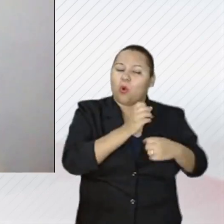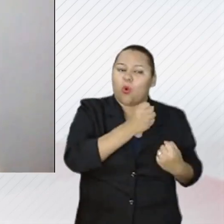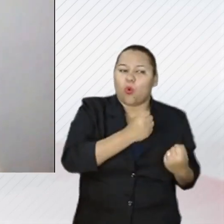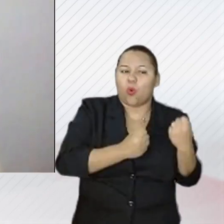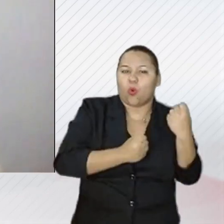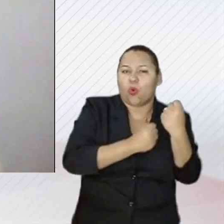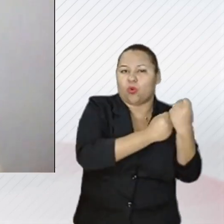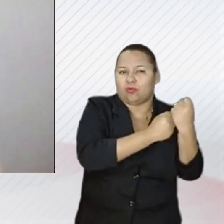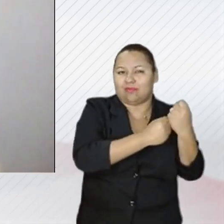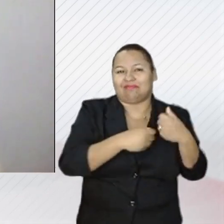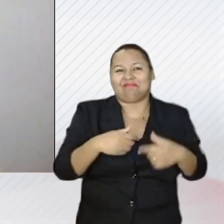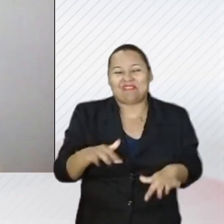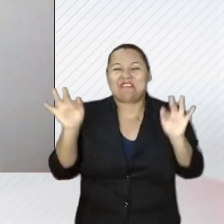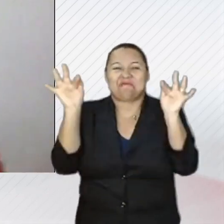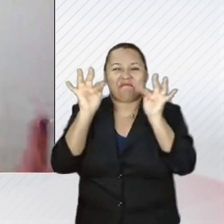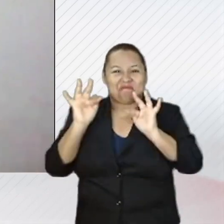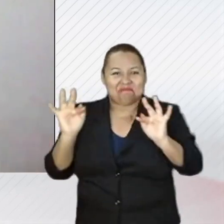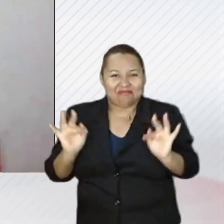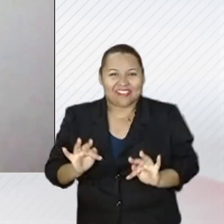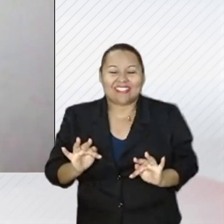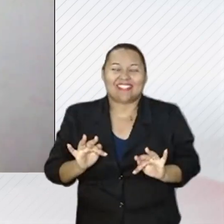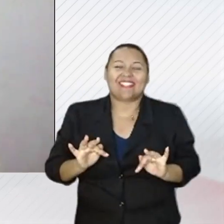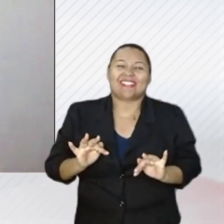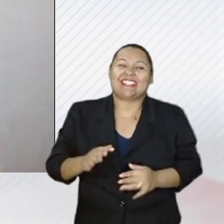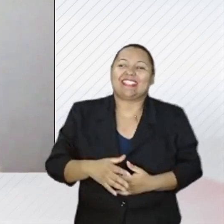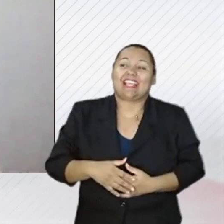que se fala já em alguns